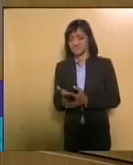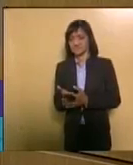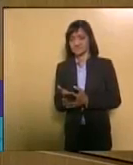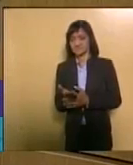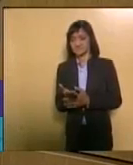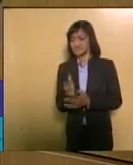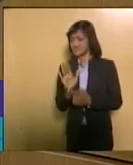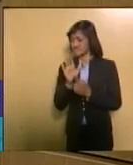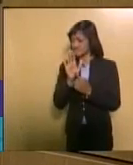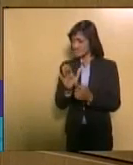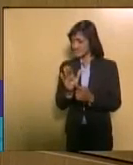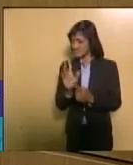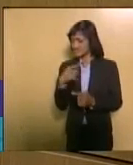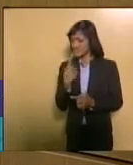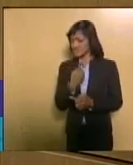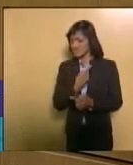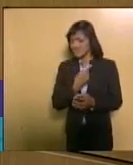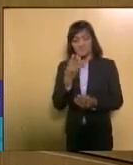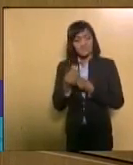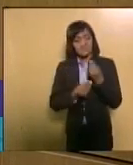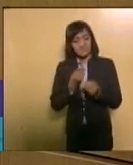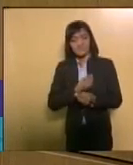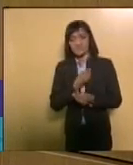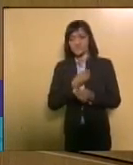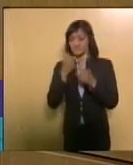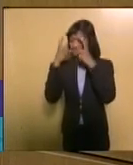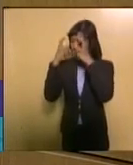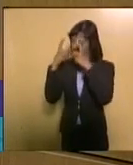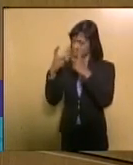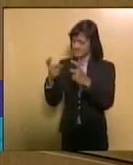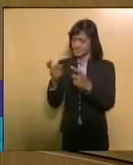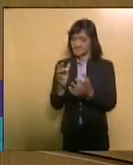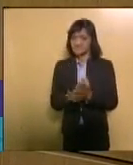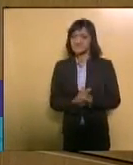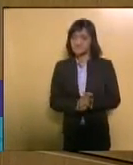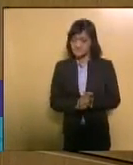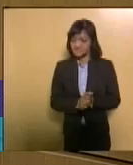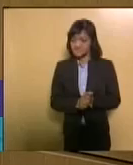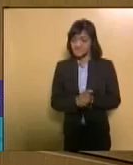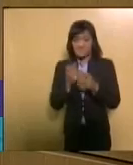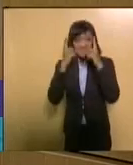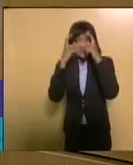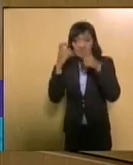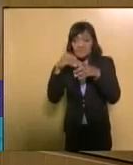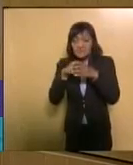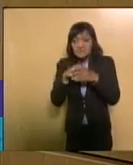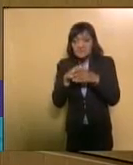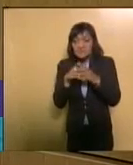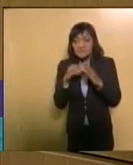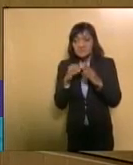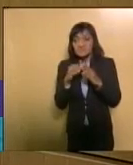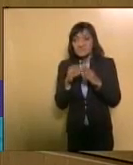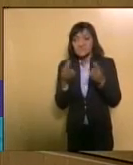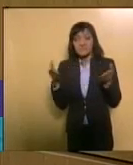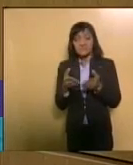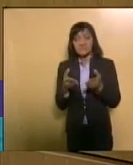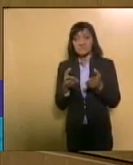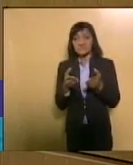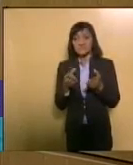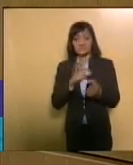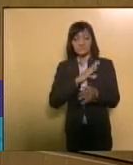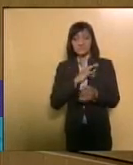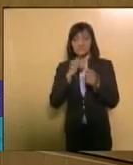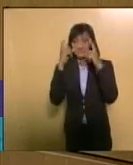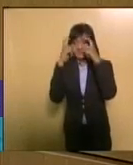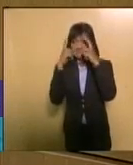bem os desafios que a gente tem para lidar com a violência era um caso de violência doméstica que se tornou num grande caso de violência policial um